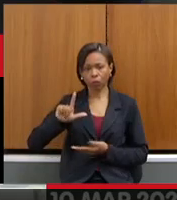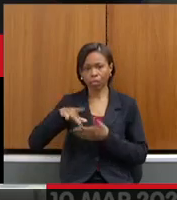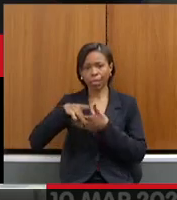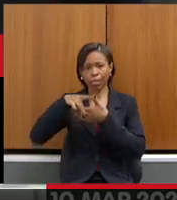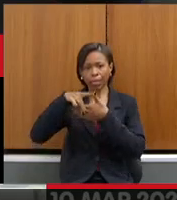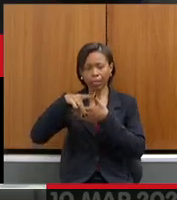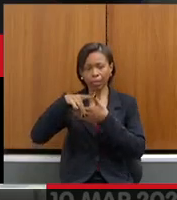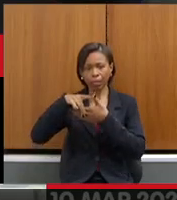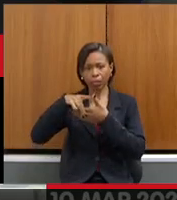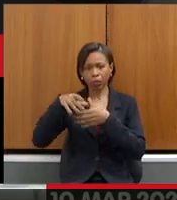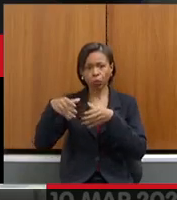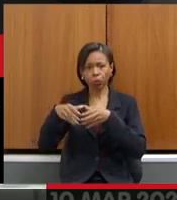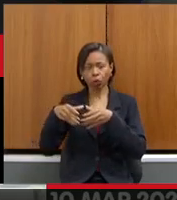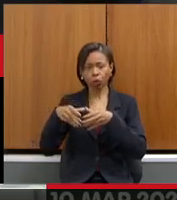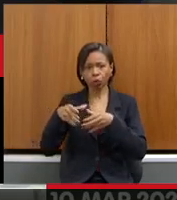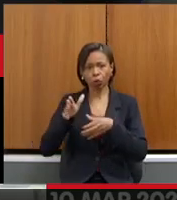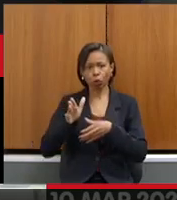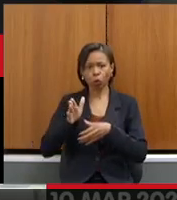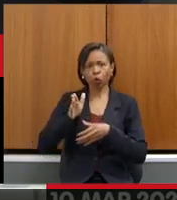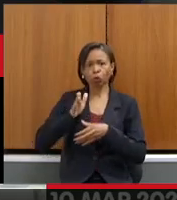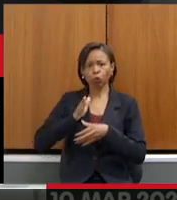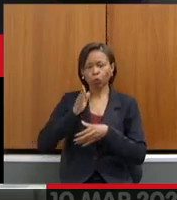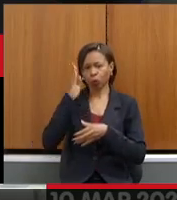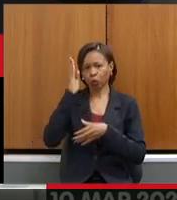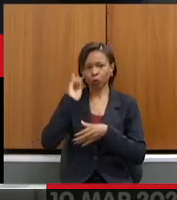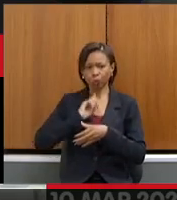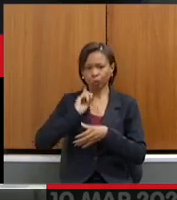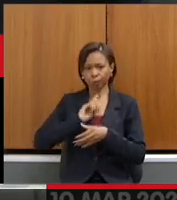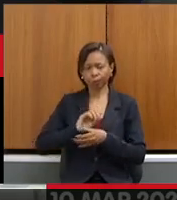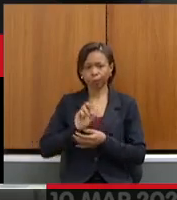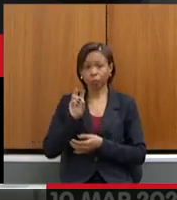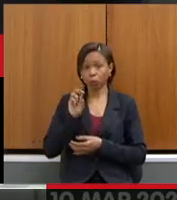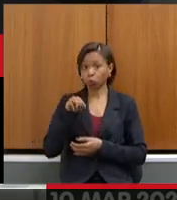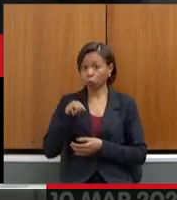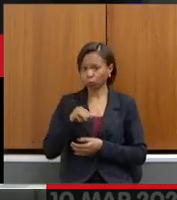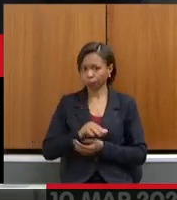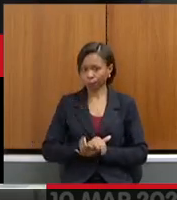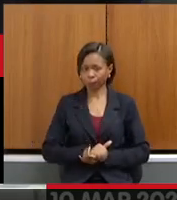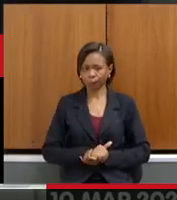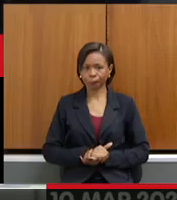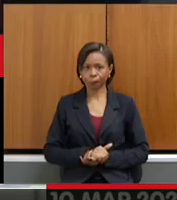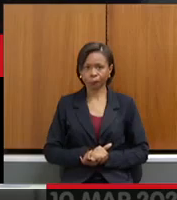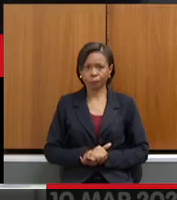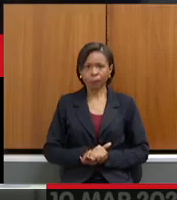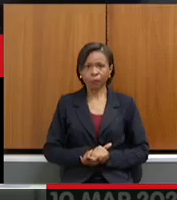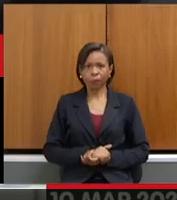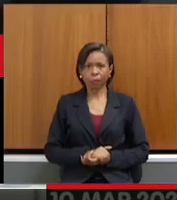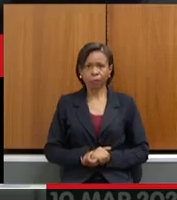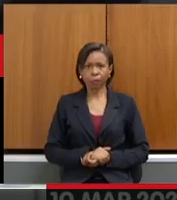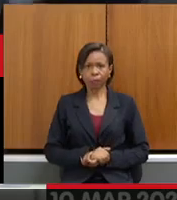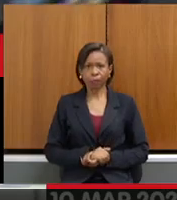bloco sou Minas Gerais pelo prazo de cinco minutos E